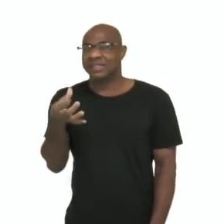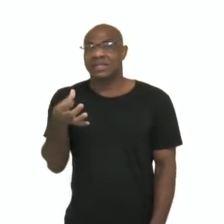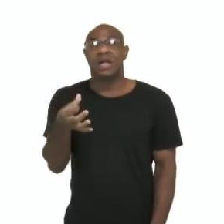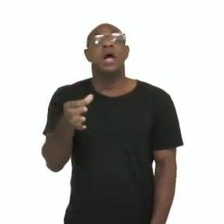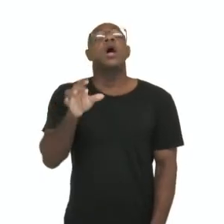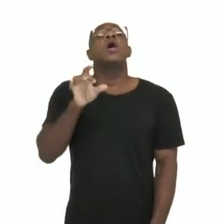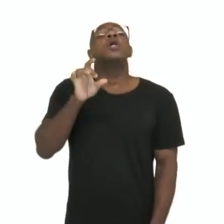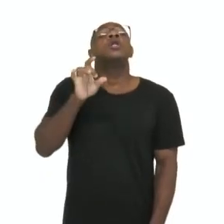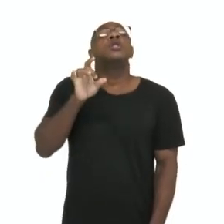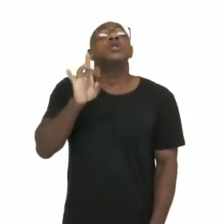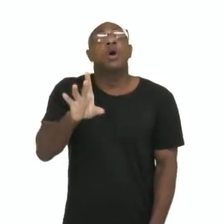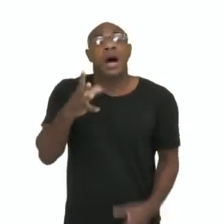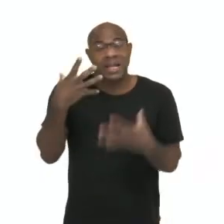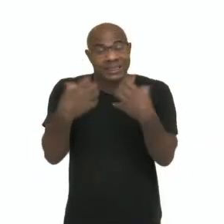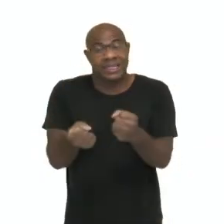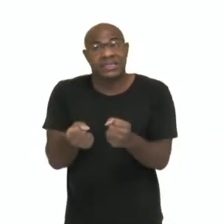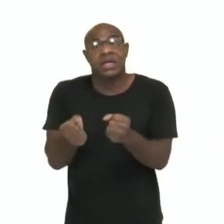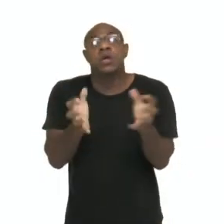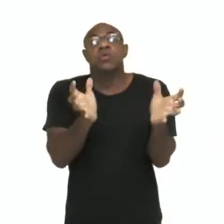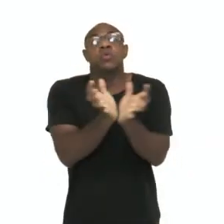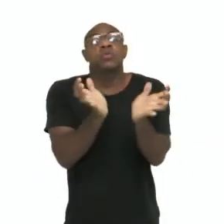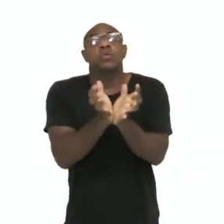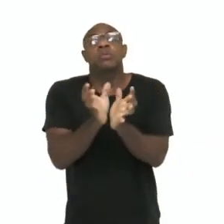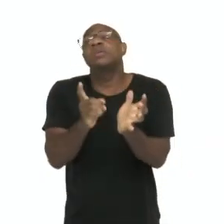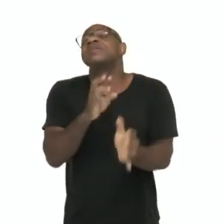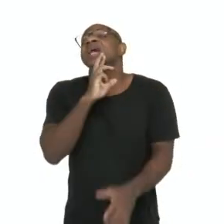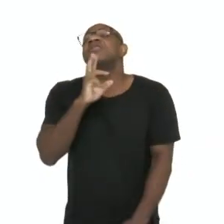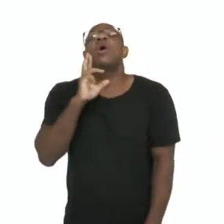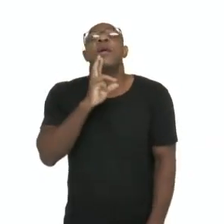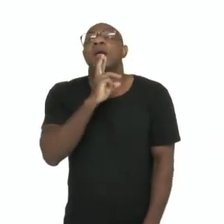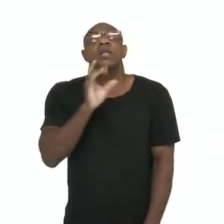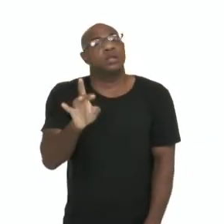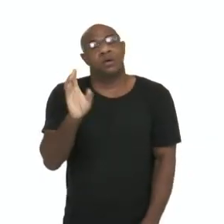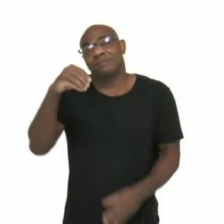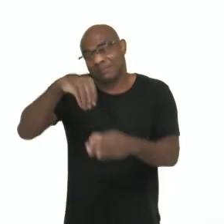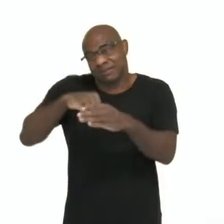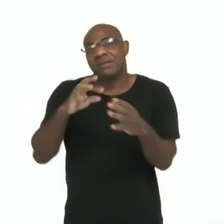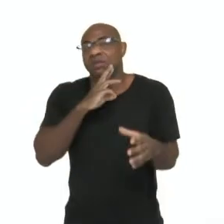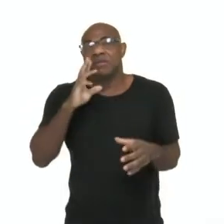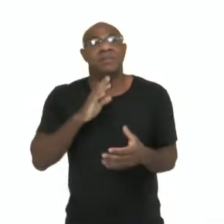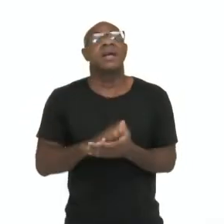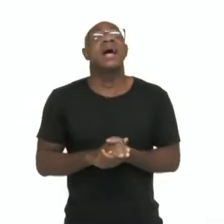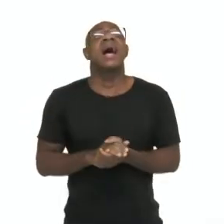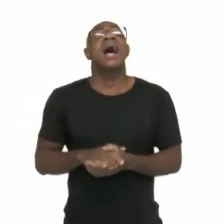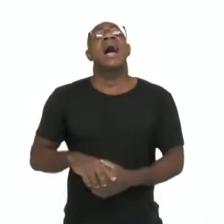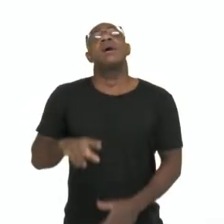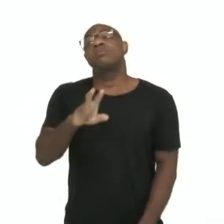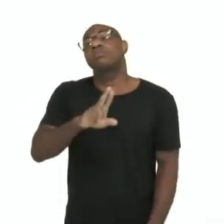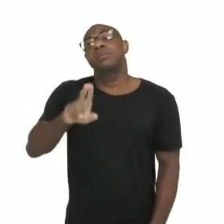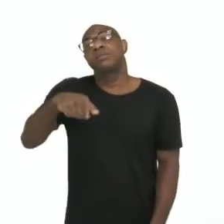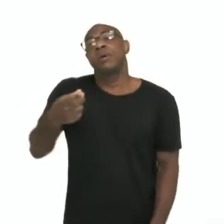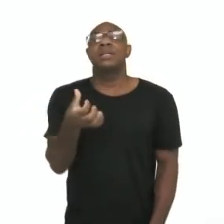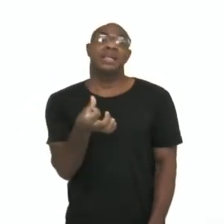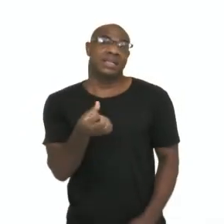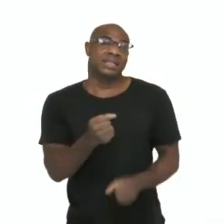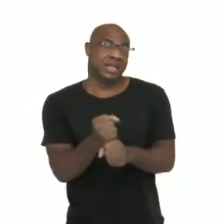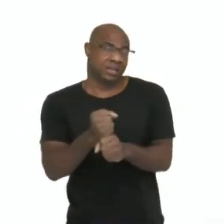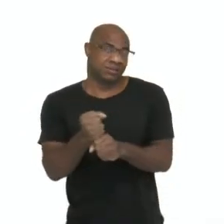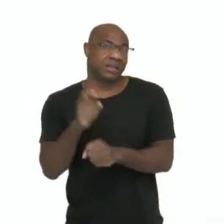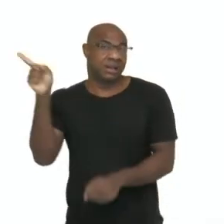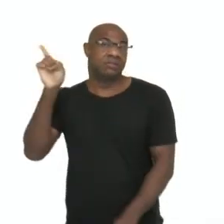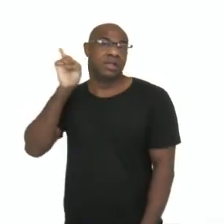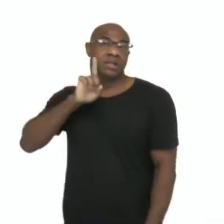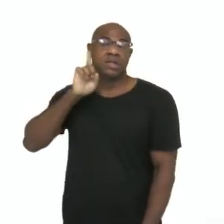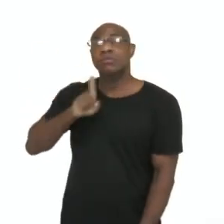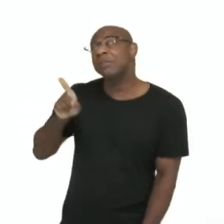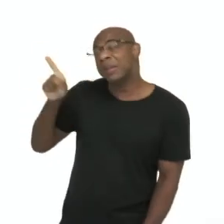muito seleto de restaurantes. Isso aconteceu 6 anos após a sua utilização nos Estados Unidos. Então, foi utilizado